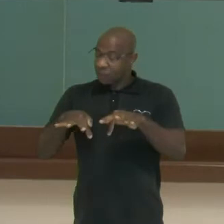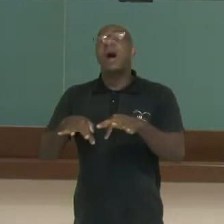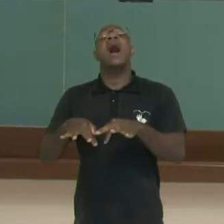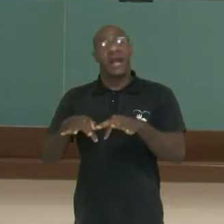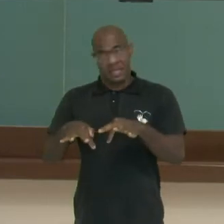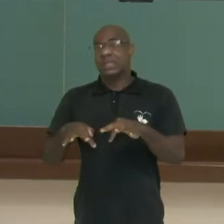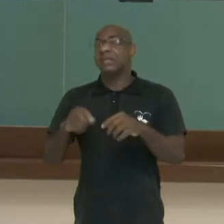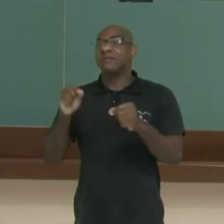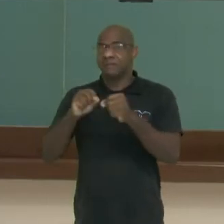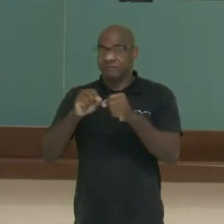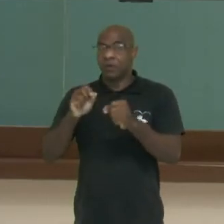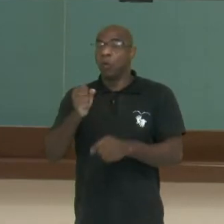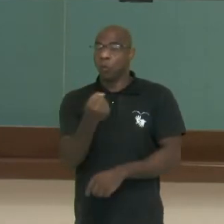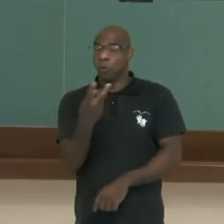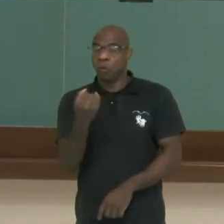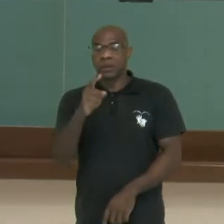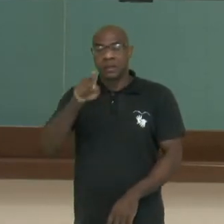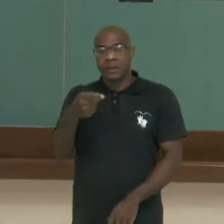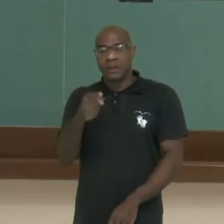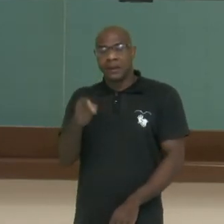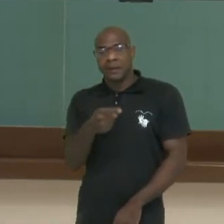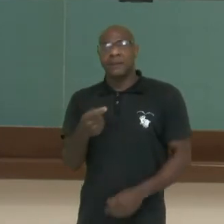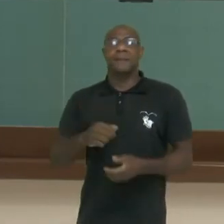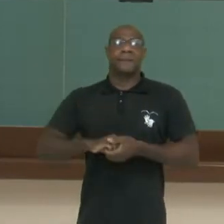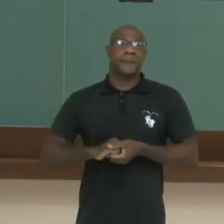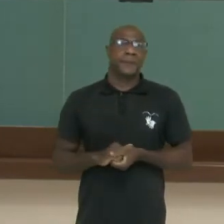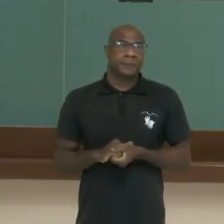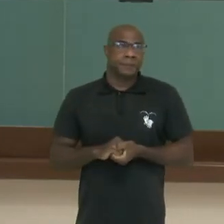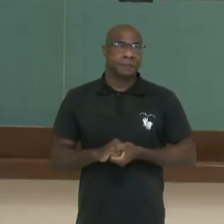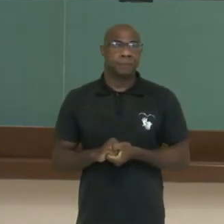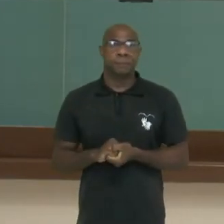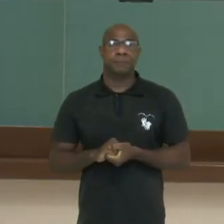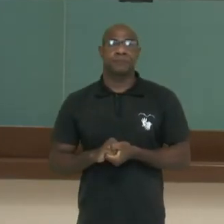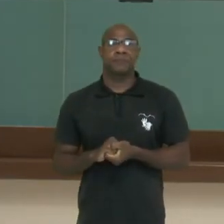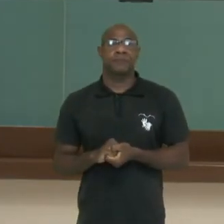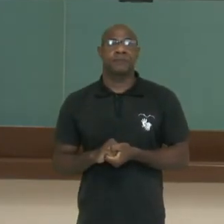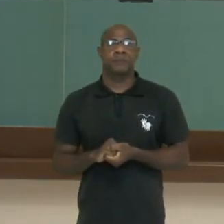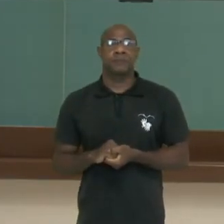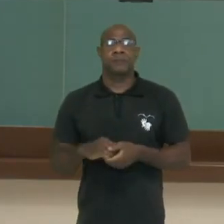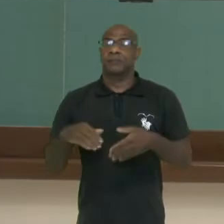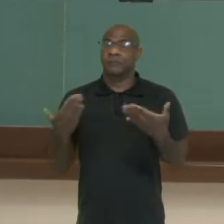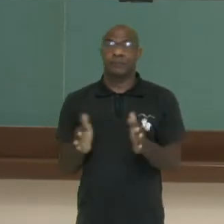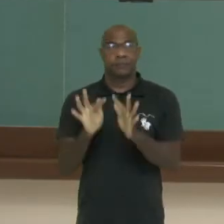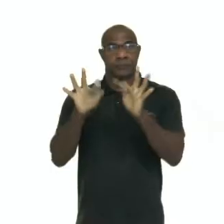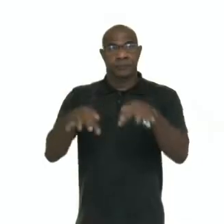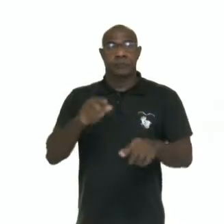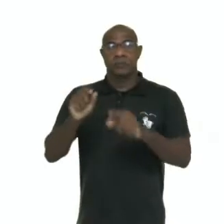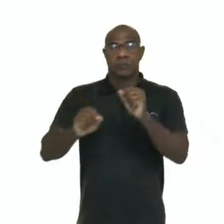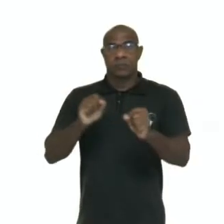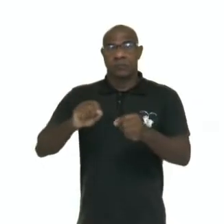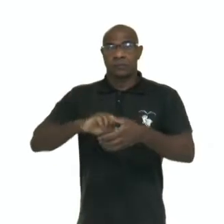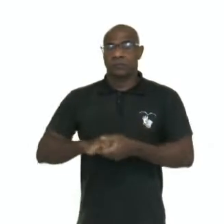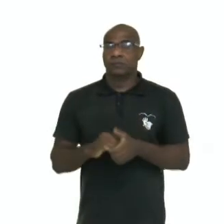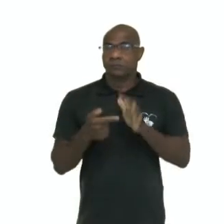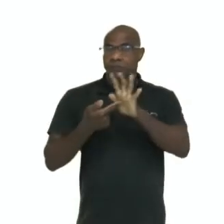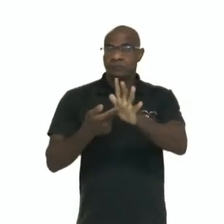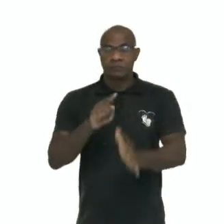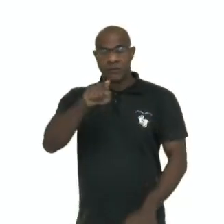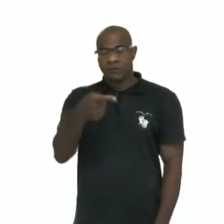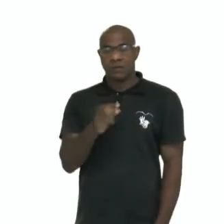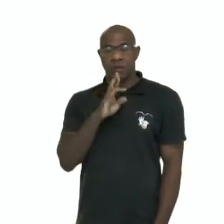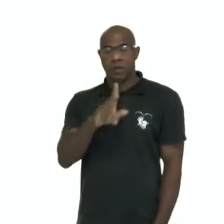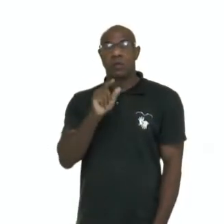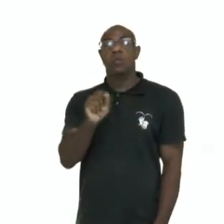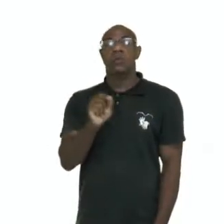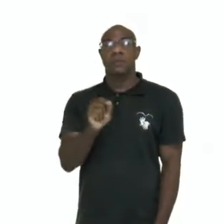esse posicionamento, tá joia? Então tá bom. E foi isso que eu falei, né? Ao final, indicamos a vírgula no resultado, né, de